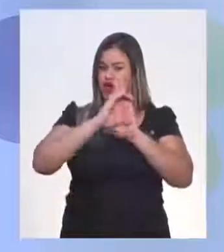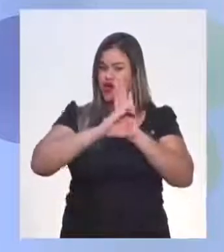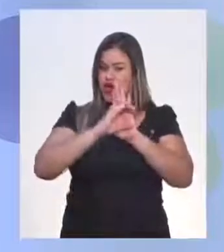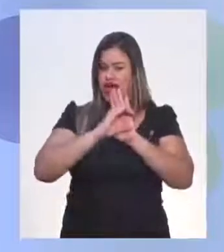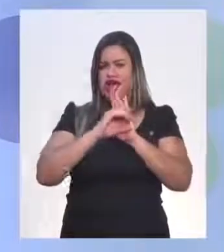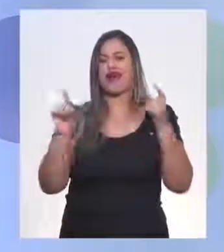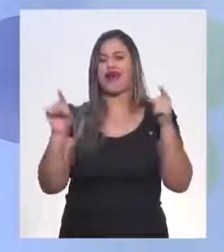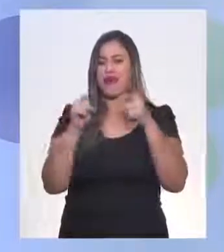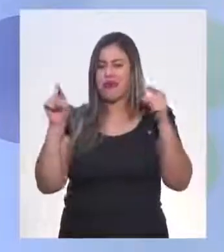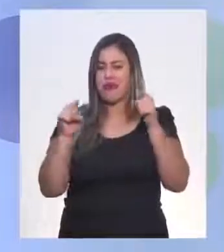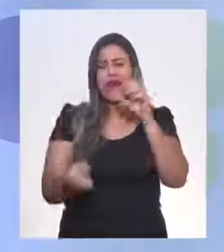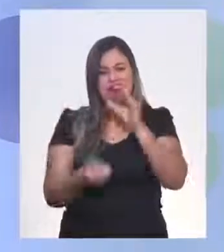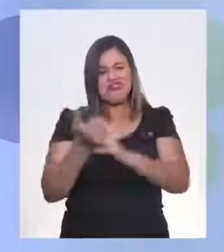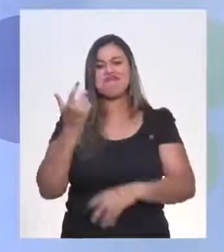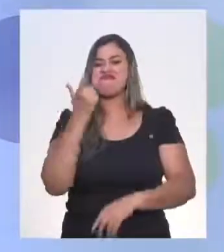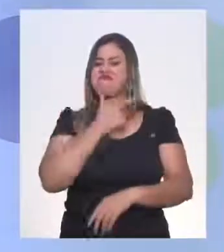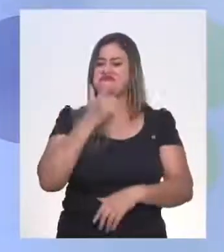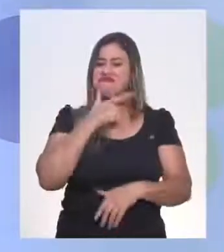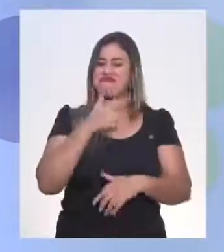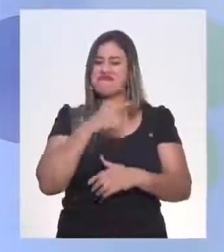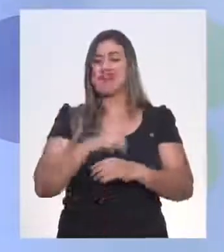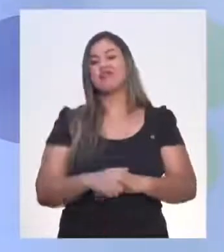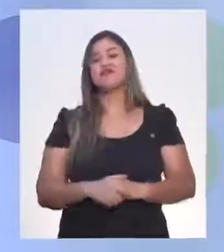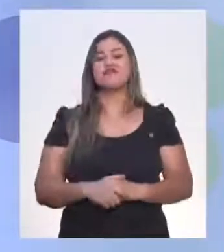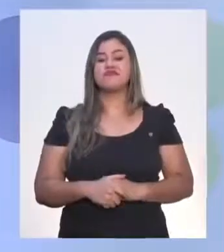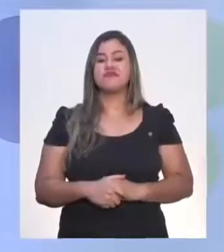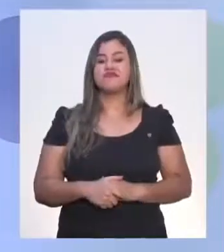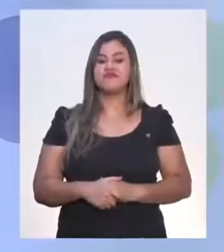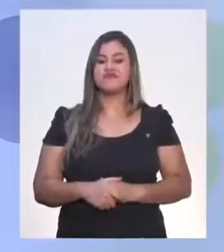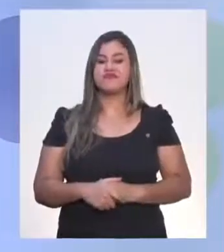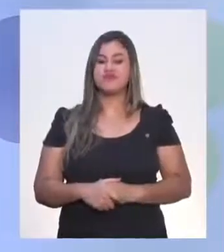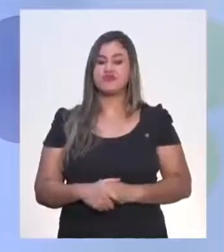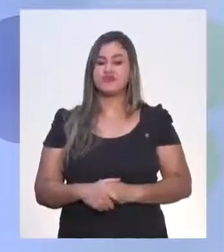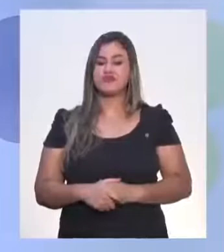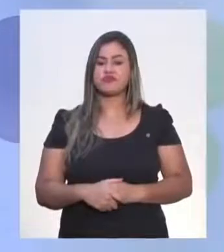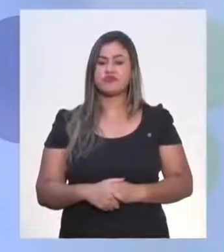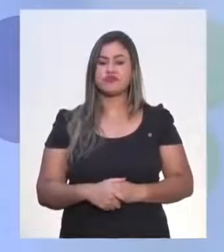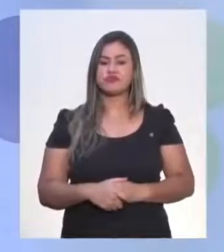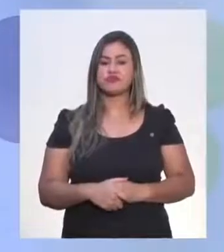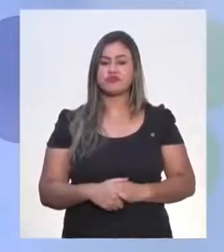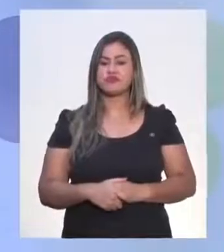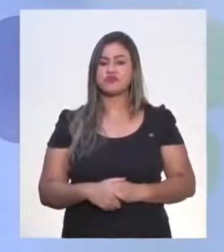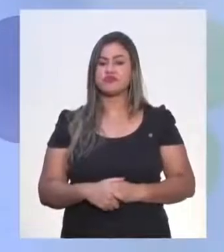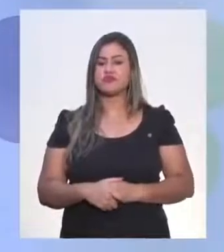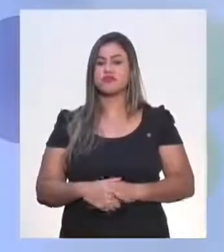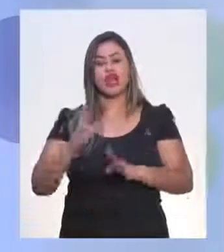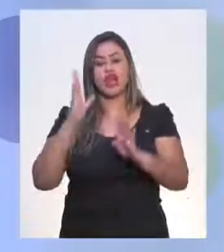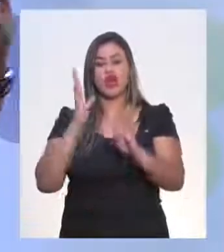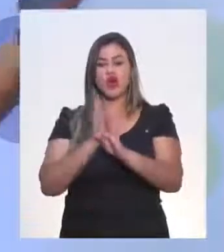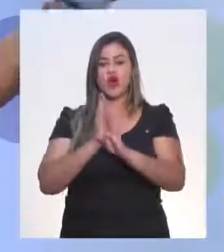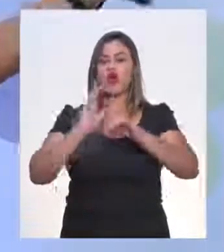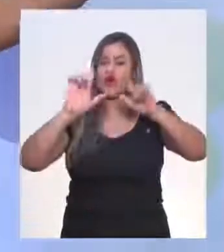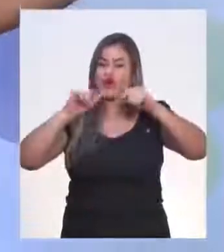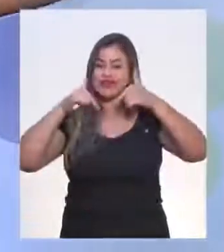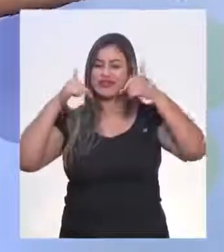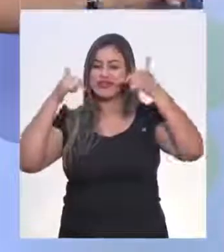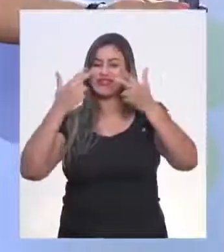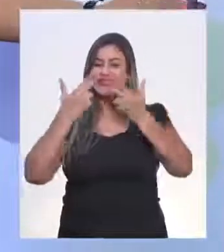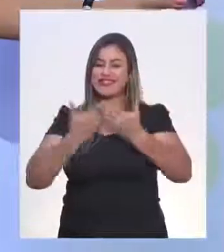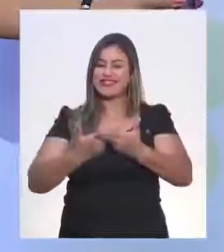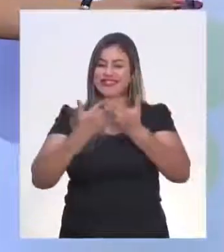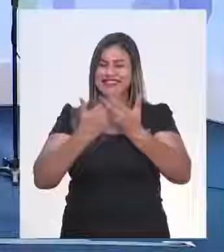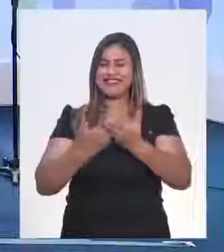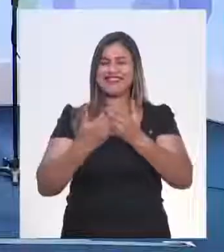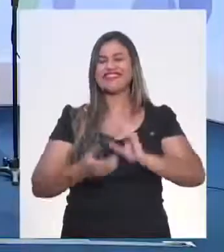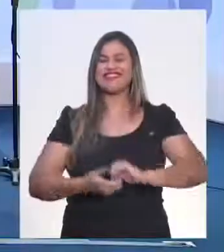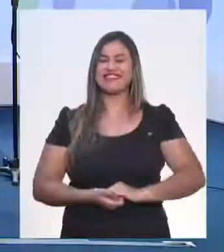ele como a palavra bom nós estamos começando aqui com encontro sorrisos e paciência ó